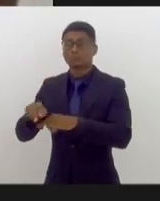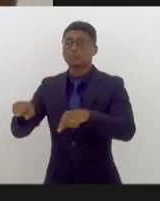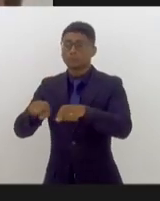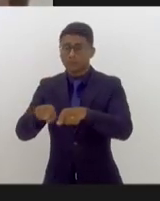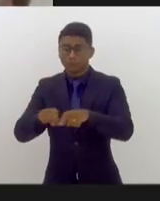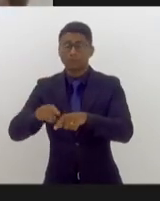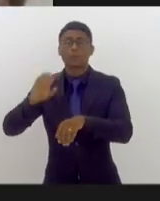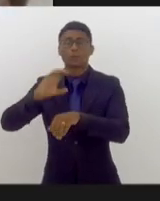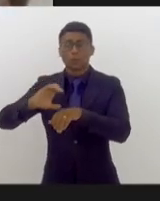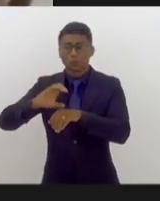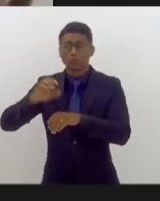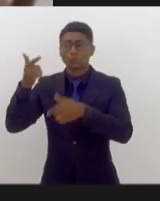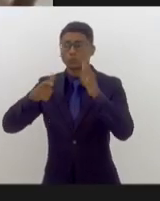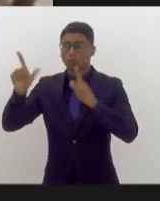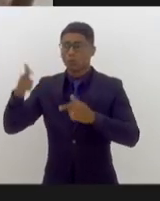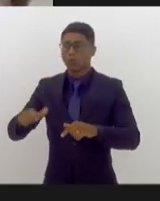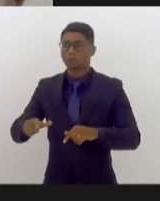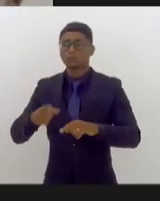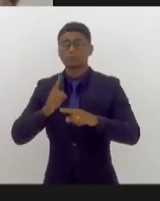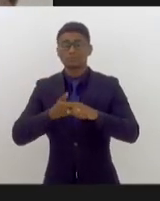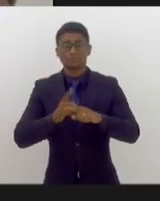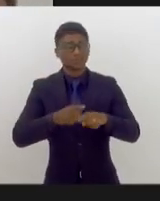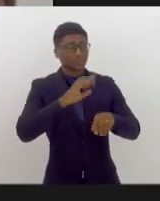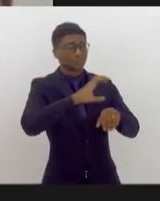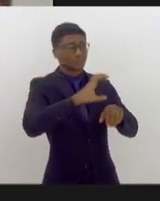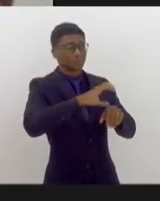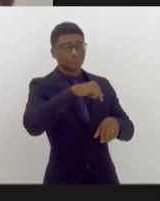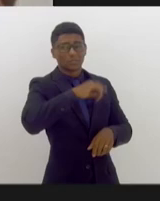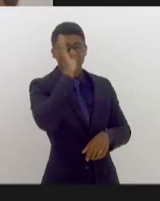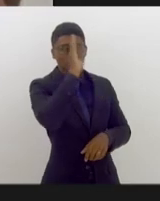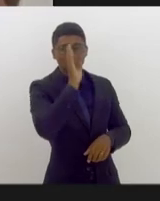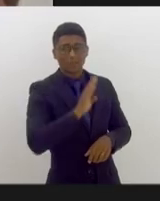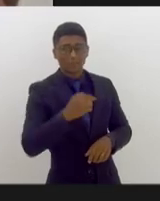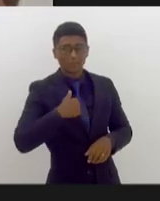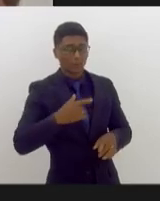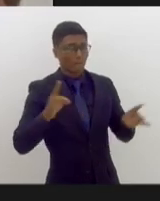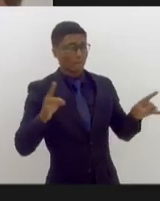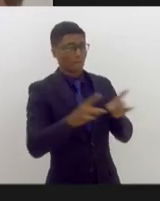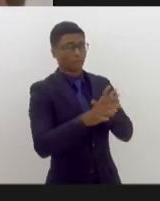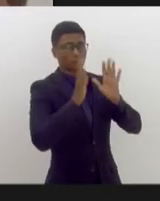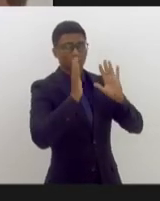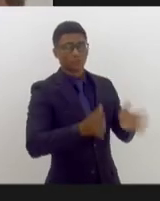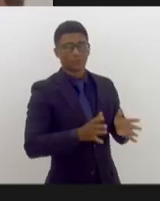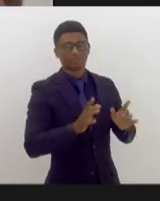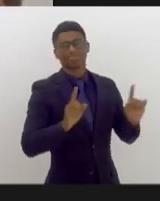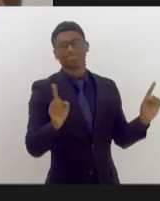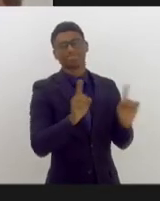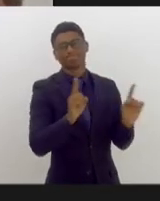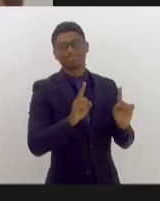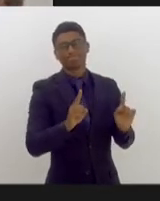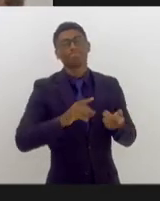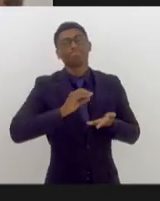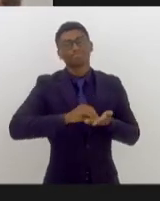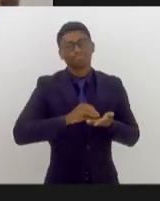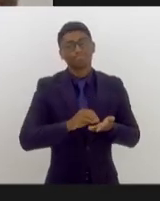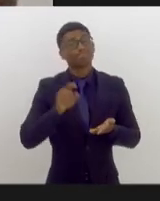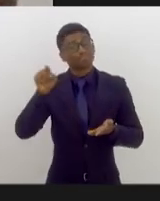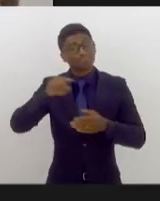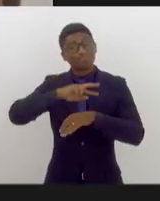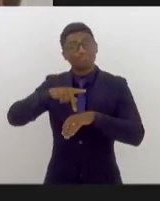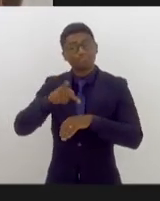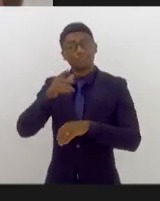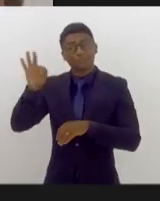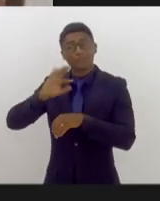porque os meus cursos no Brasil não me prepararam para ser essa mão de obra que eles efetivamente